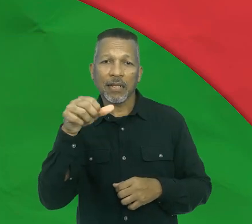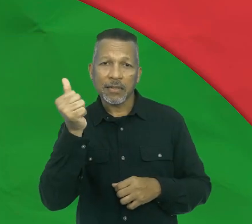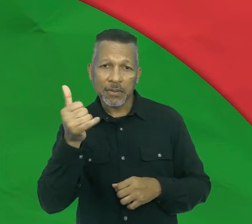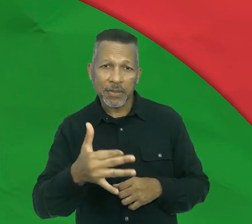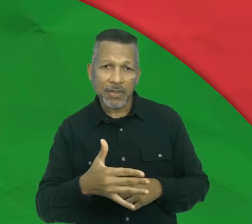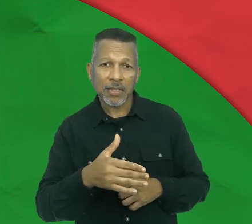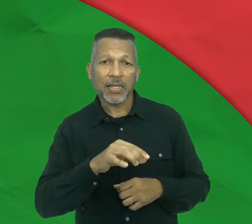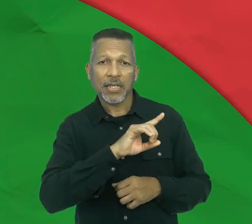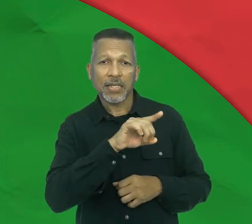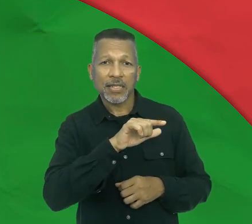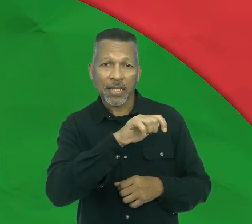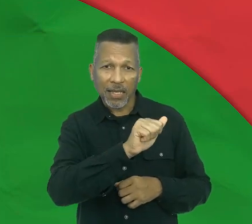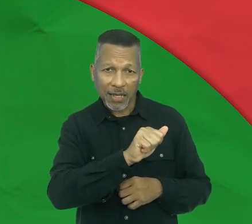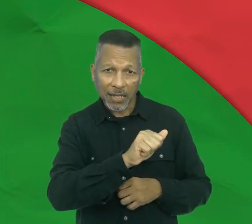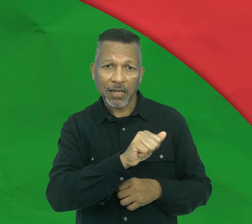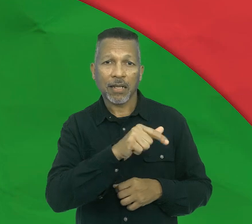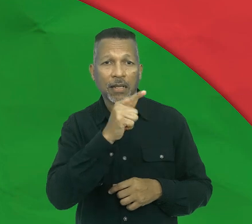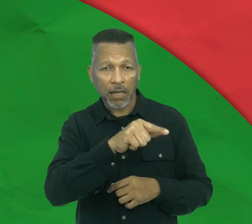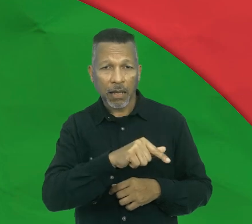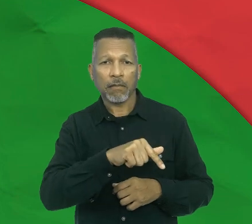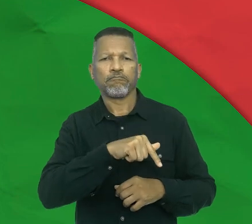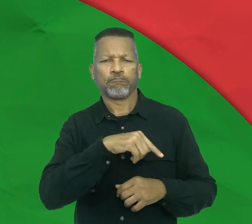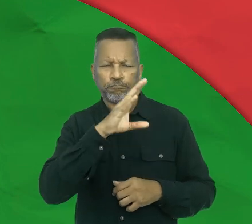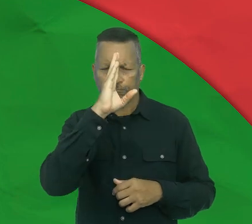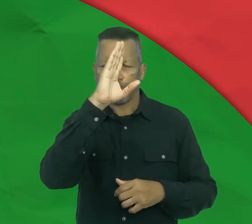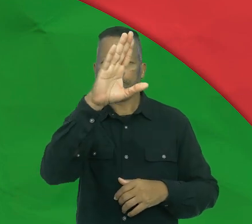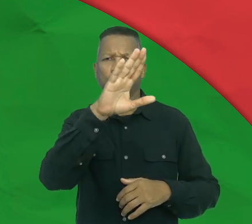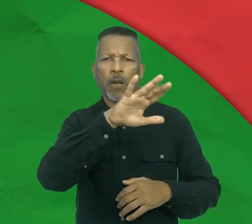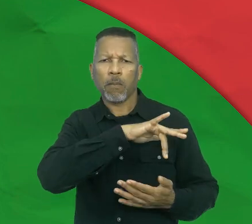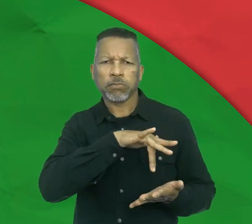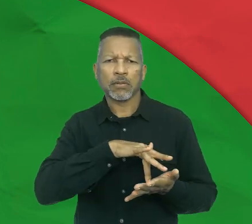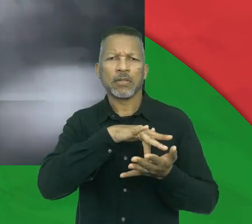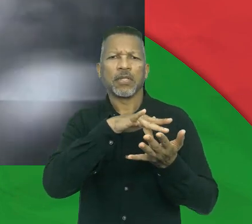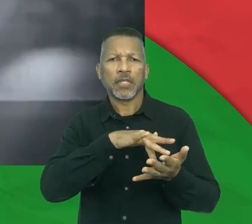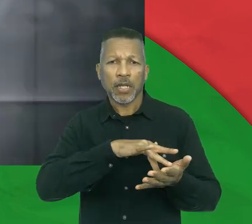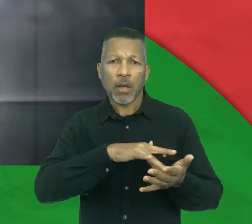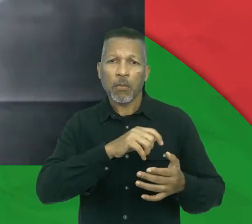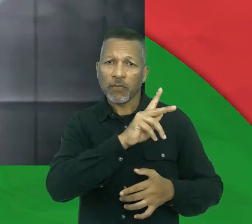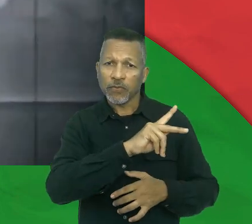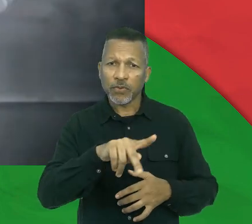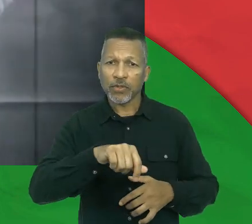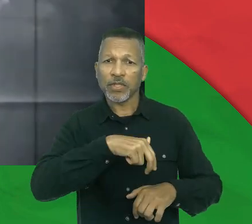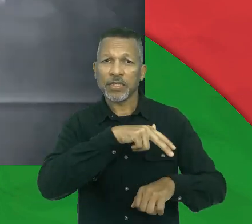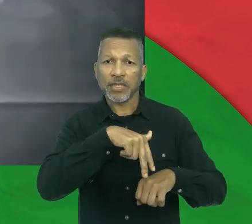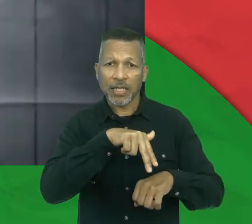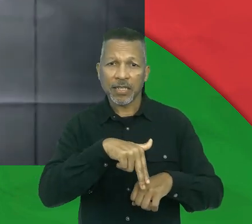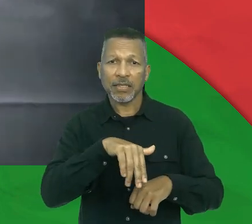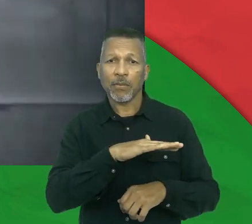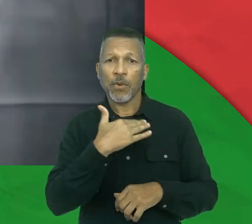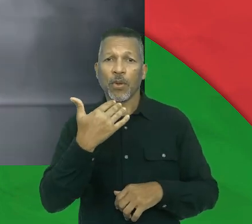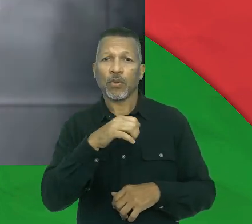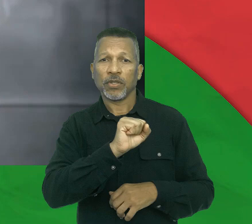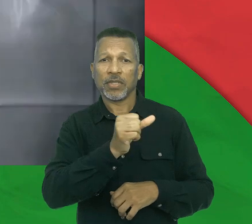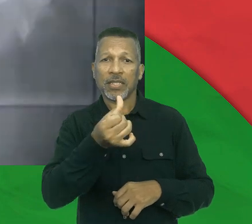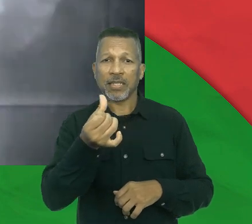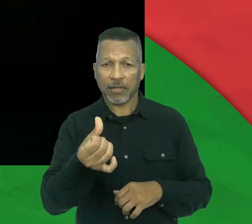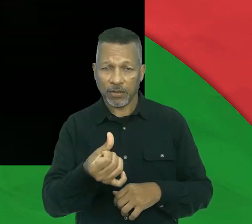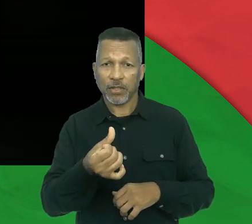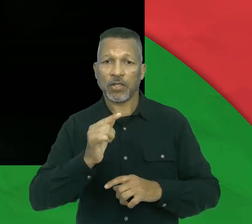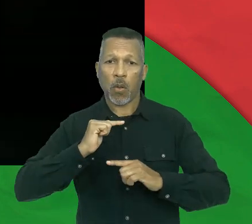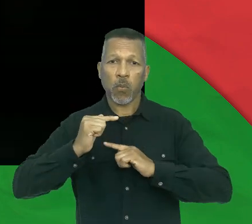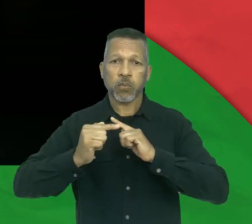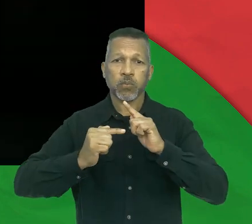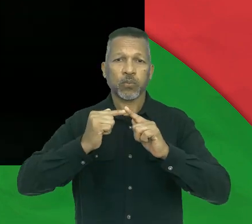Zélia Olguim, pioneira, bailarina e professora de dança que morreu aos 86 anos, deixando um